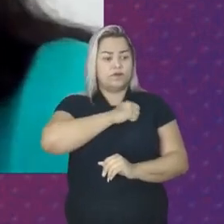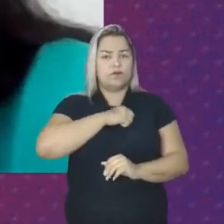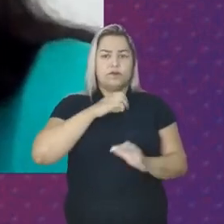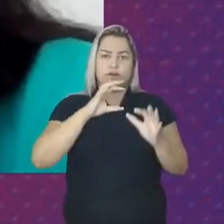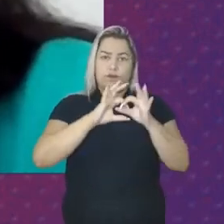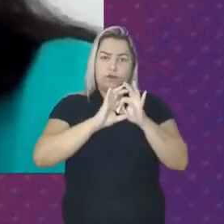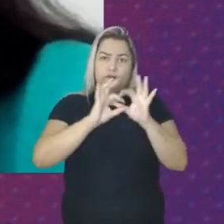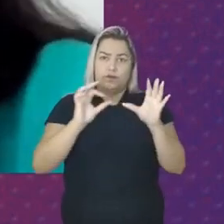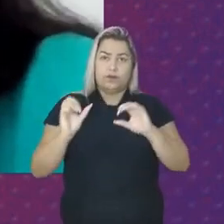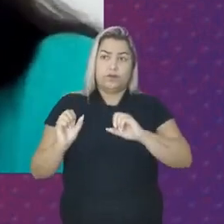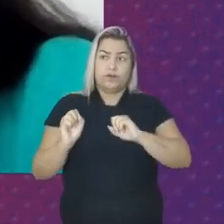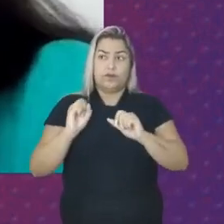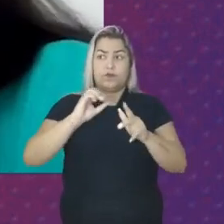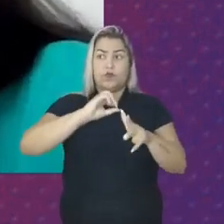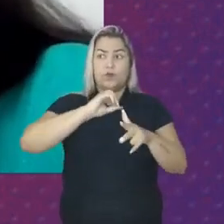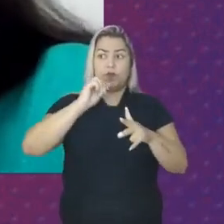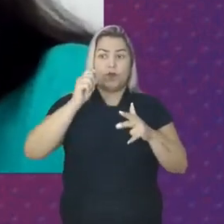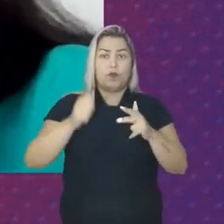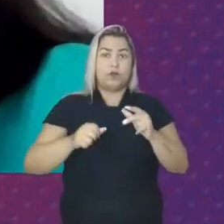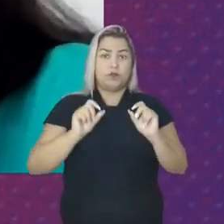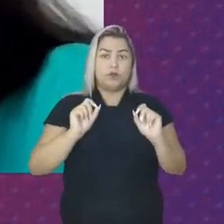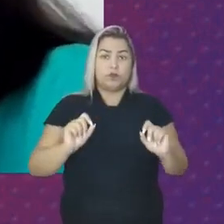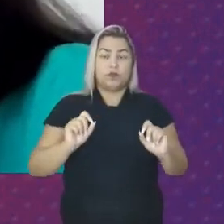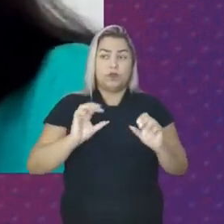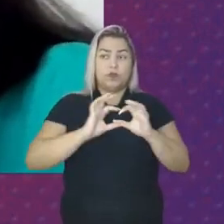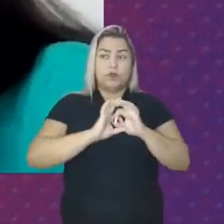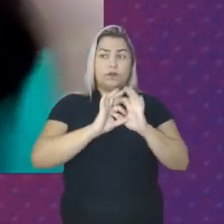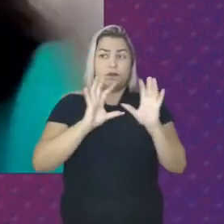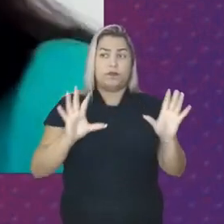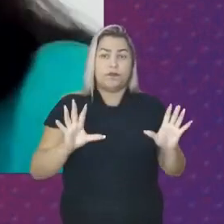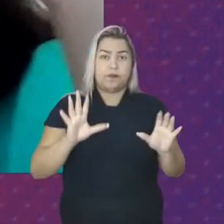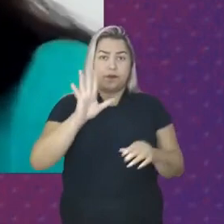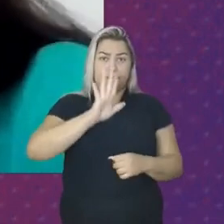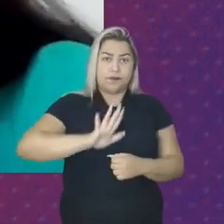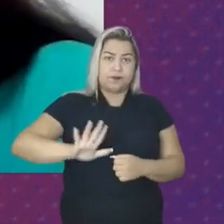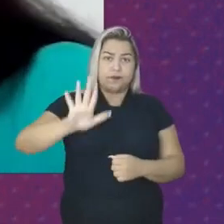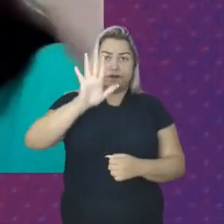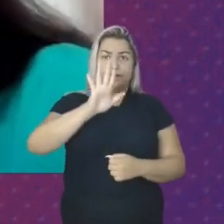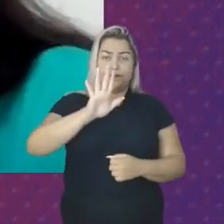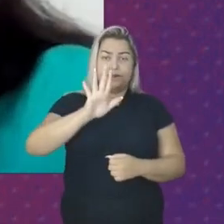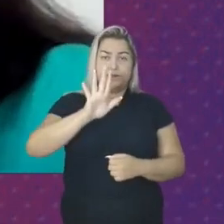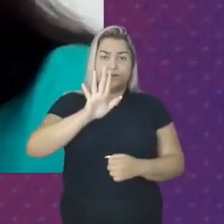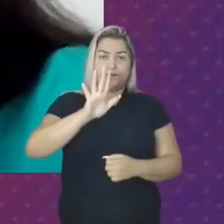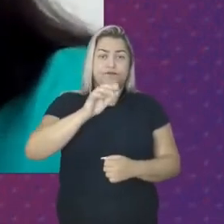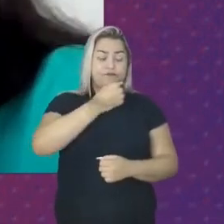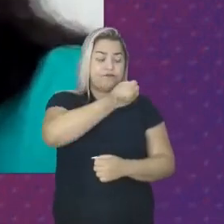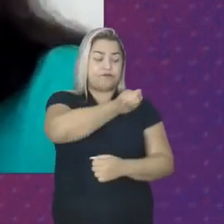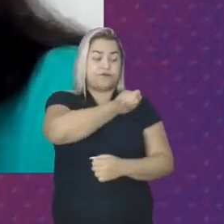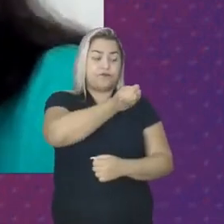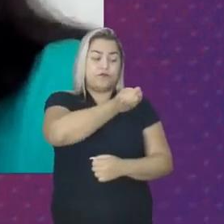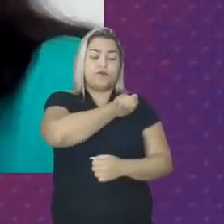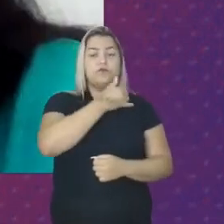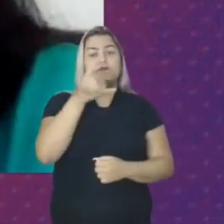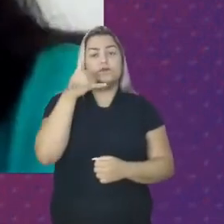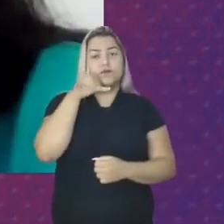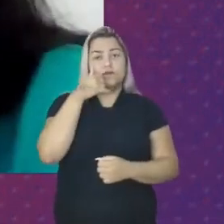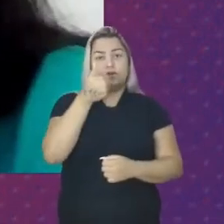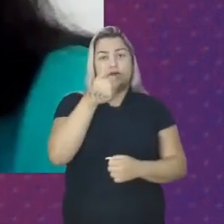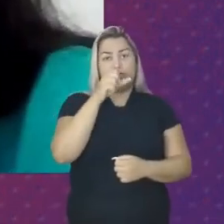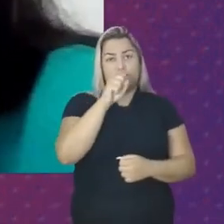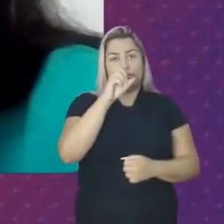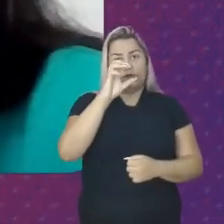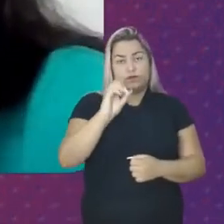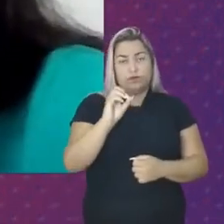Poder Executivo a disponibilizar em âmbito nacional esse tridígito, né, que é o número telefônico